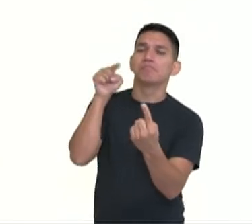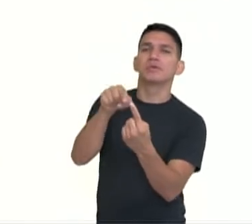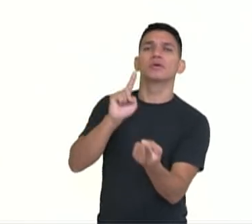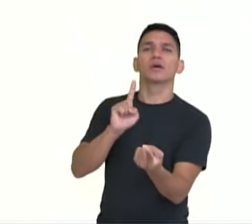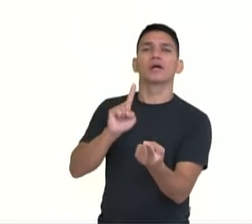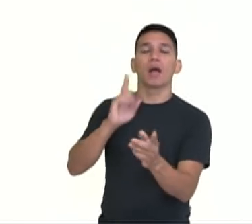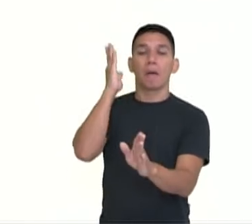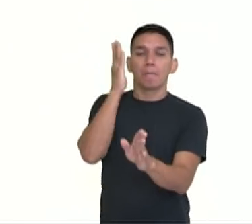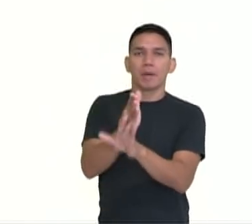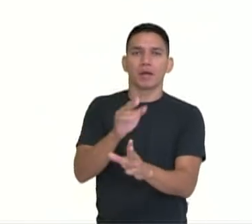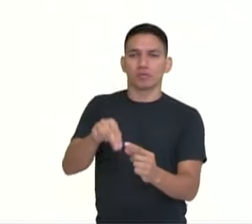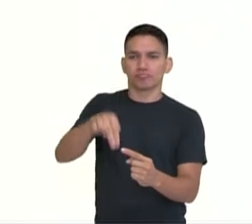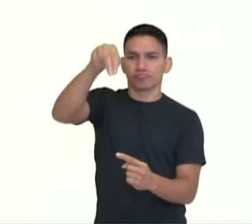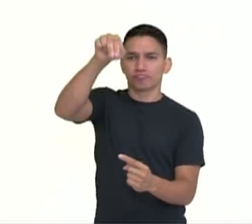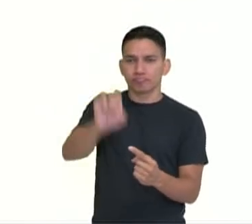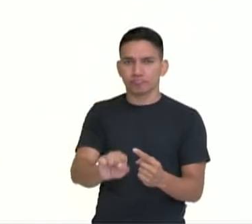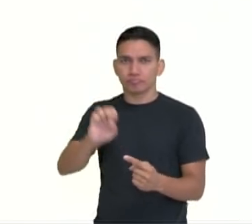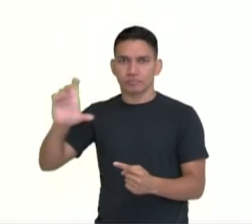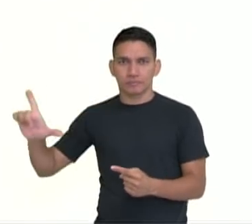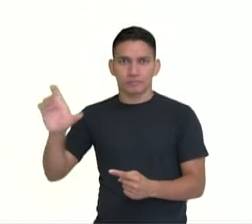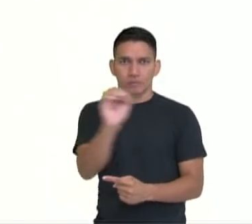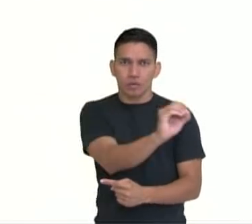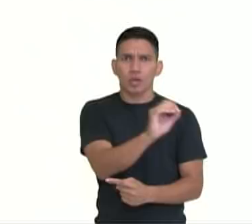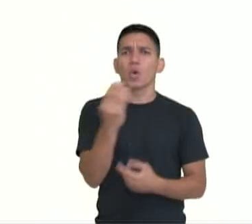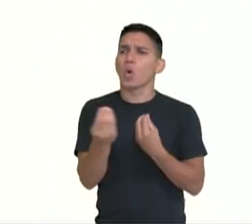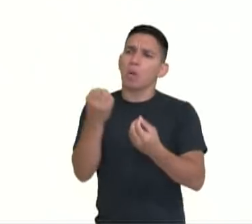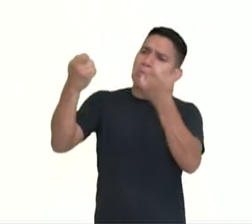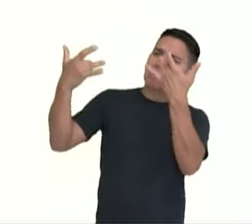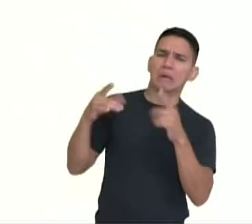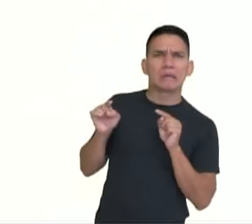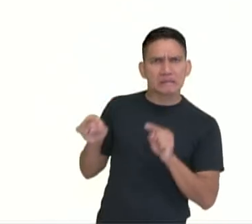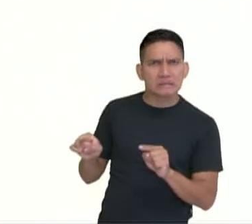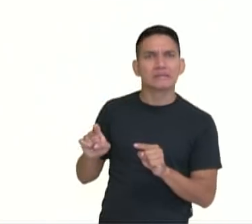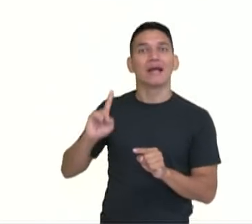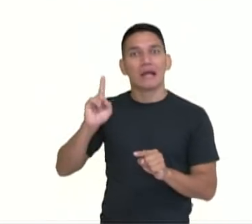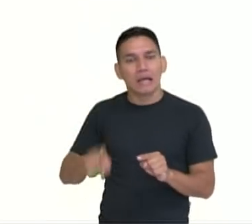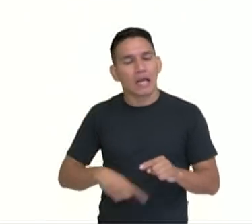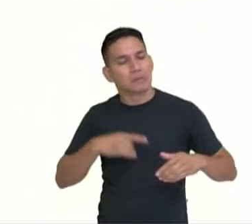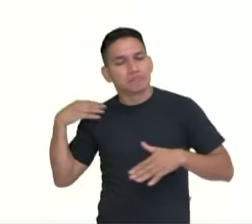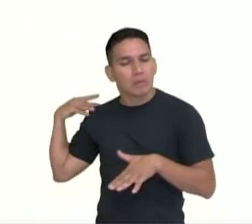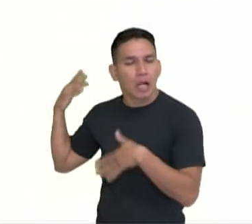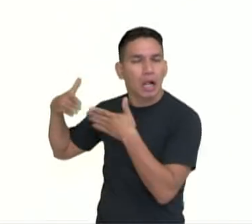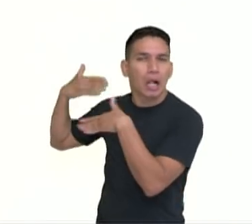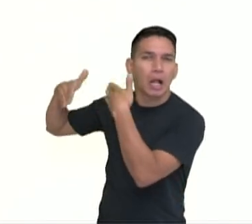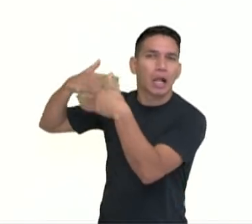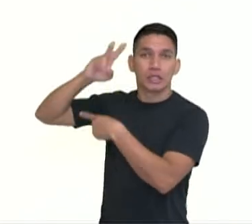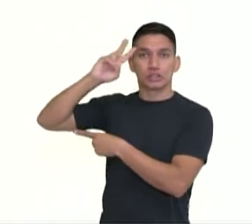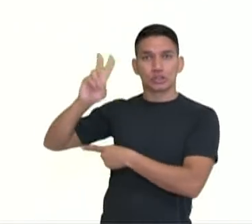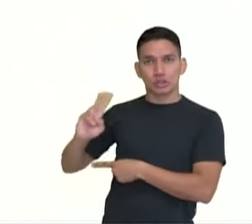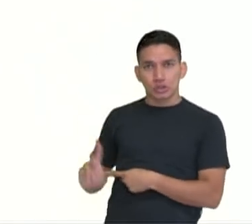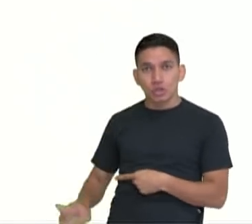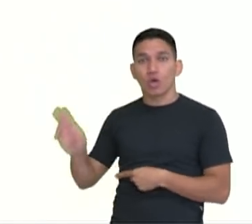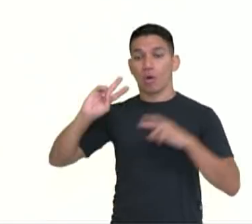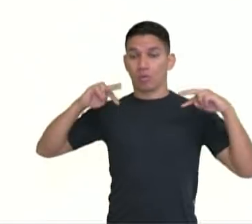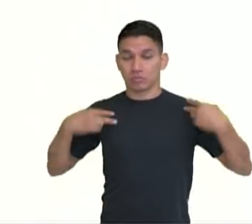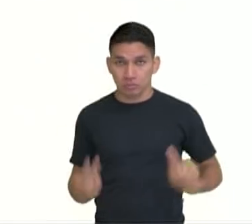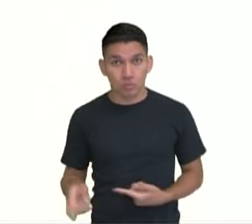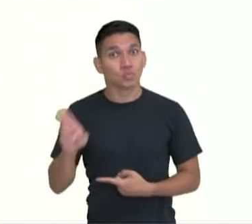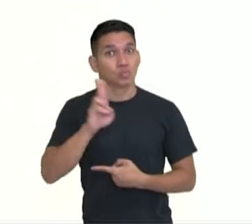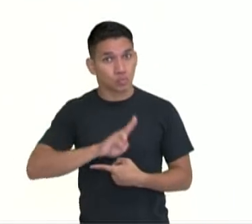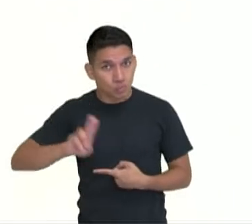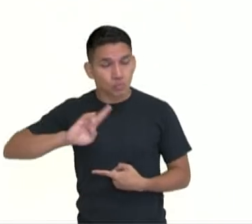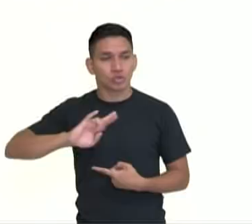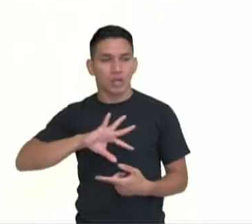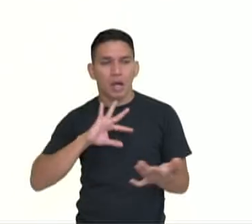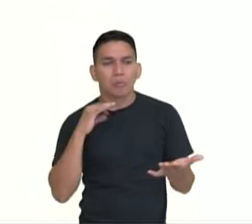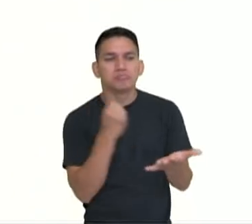Bem importante pensar esses instrumentos que ao longo da história foram utilizados pela humanidade para